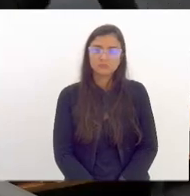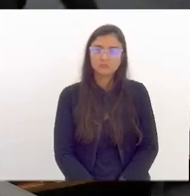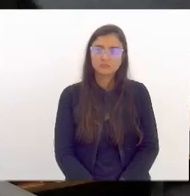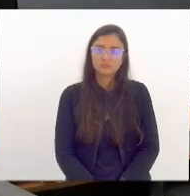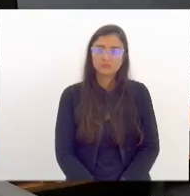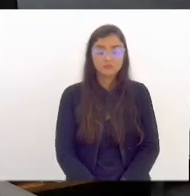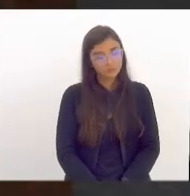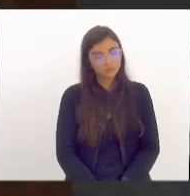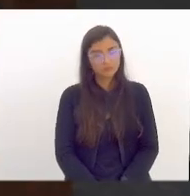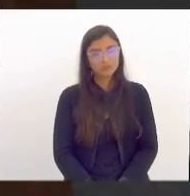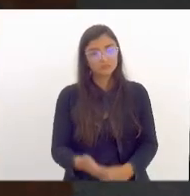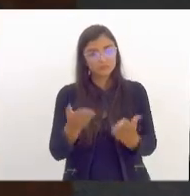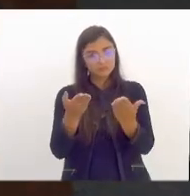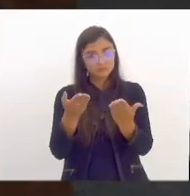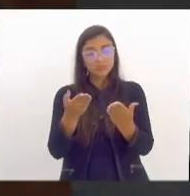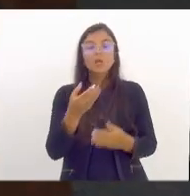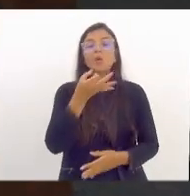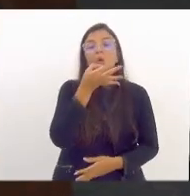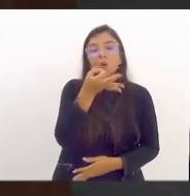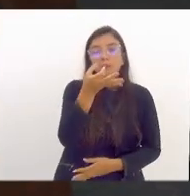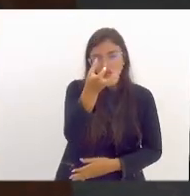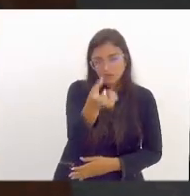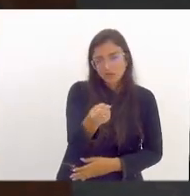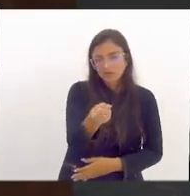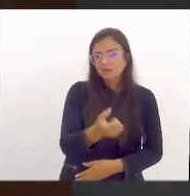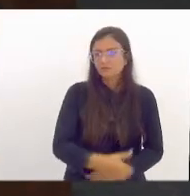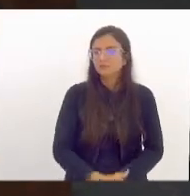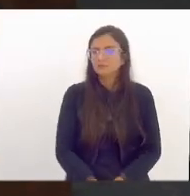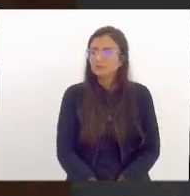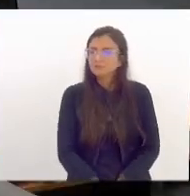Presidente Tiaju, o parecer é favorável.